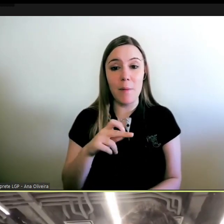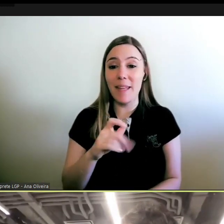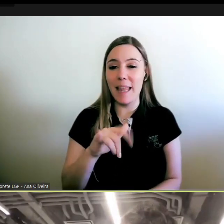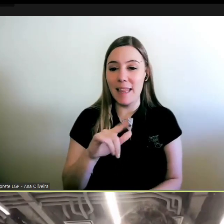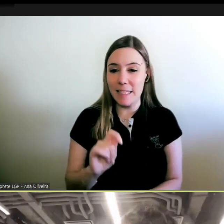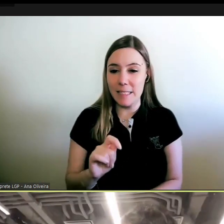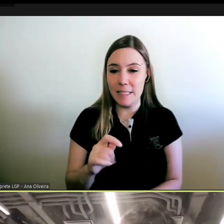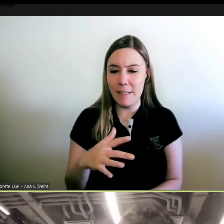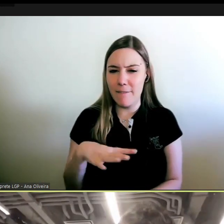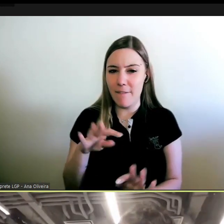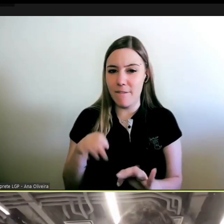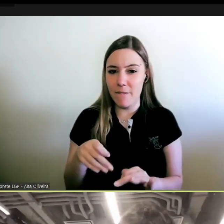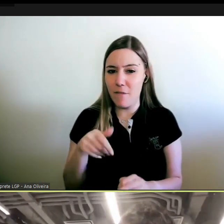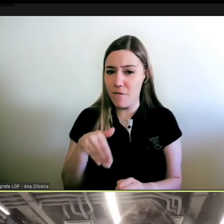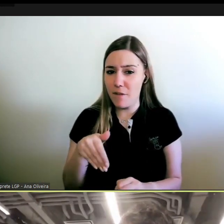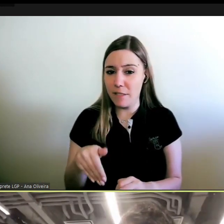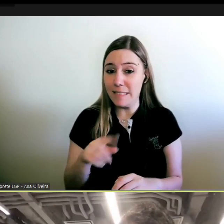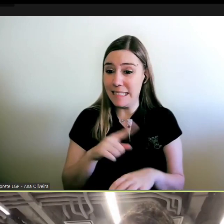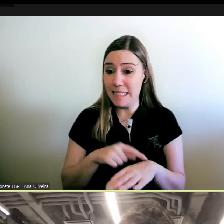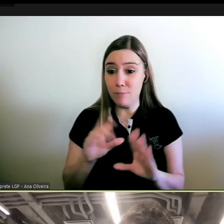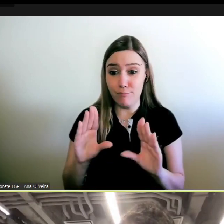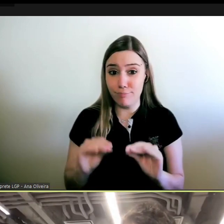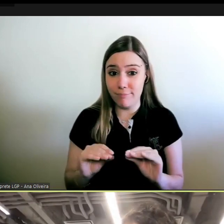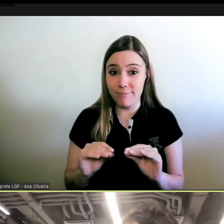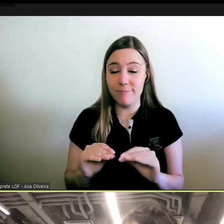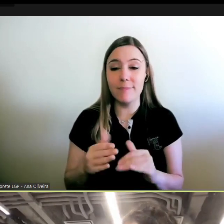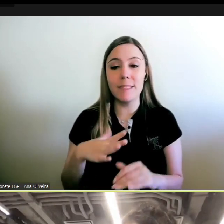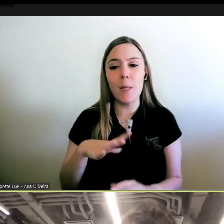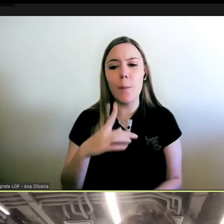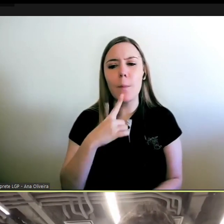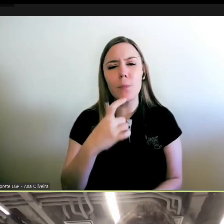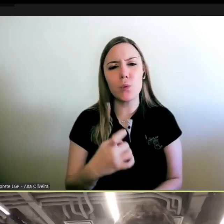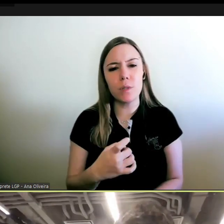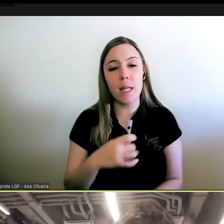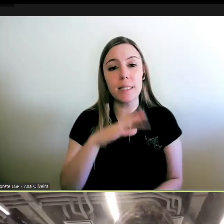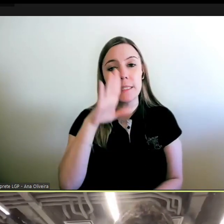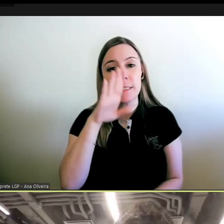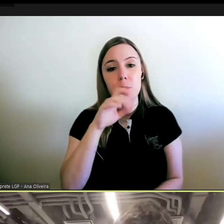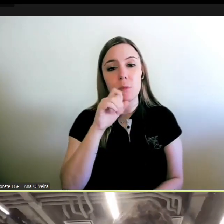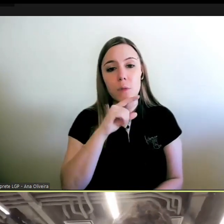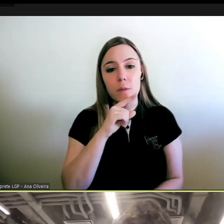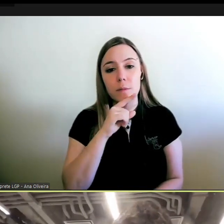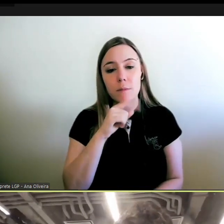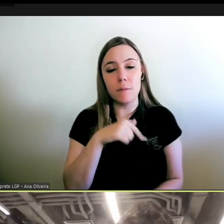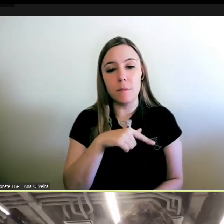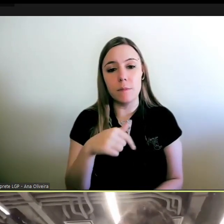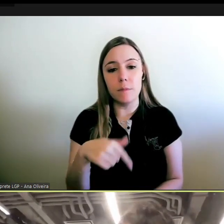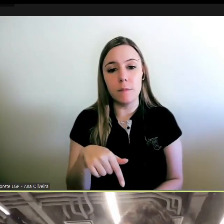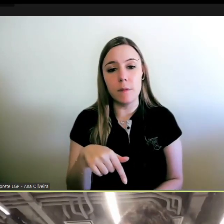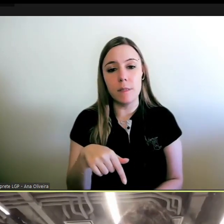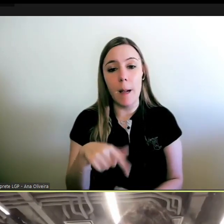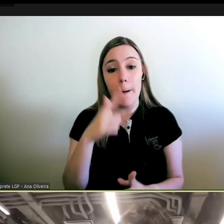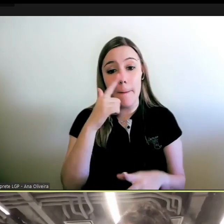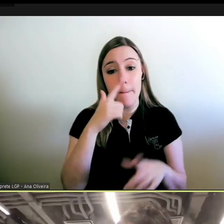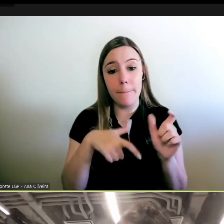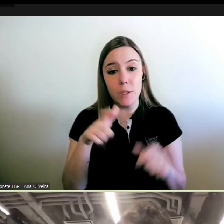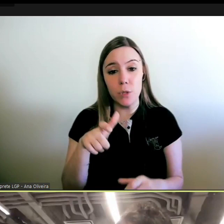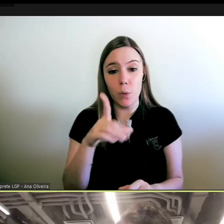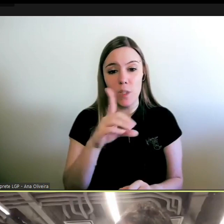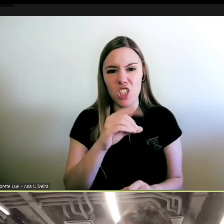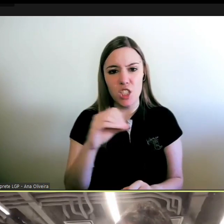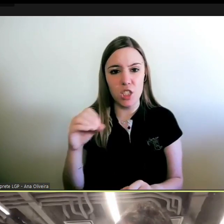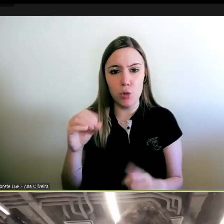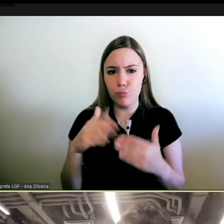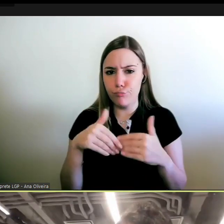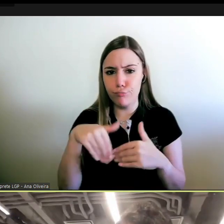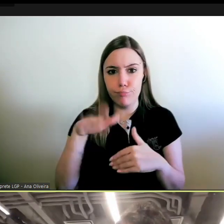para fechar, porque já estamos mesmo a ficar sem tempo, queria perguntar se consegue, nós estamos com mais de 600 participantes